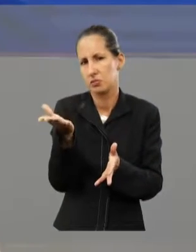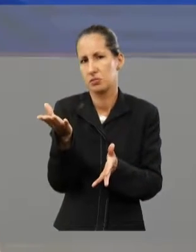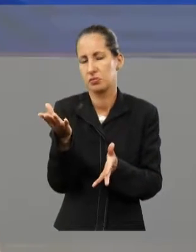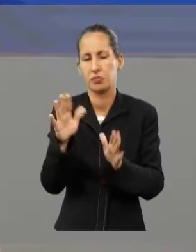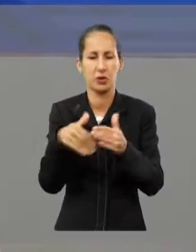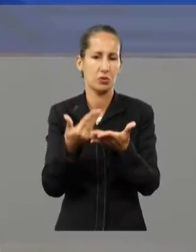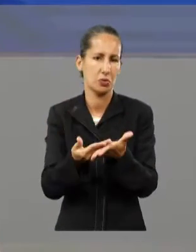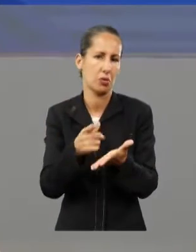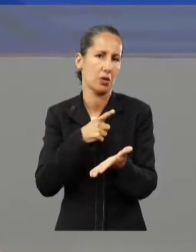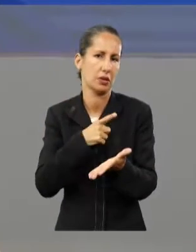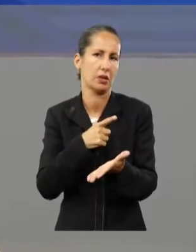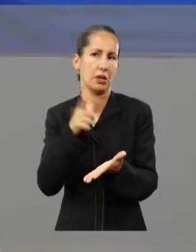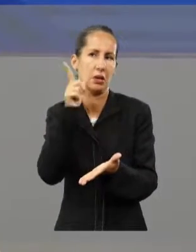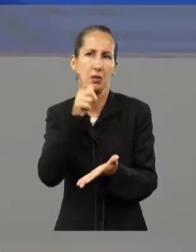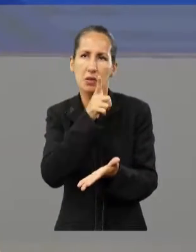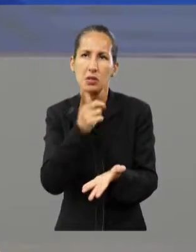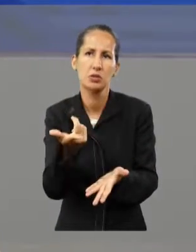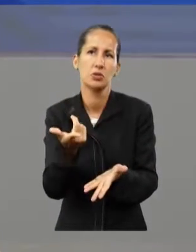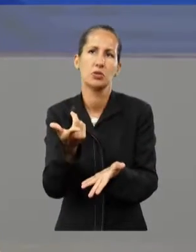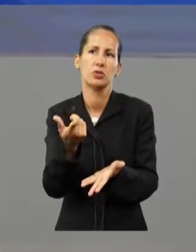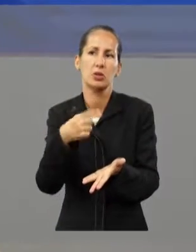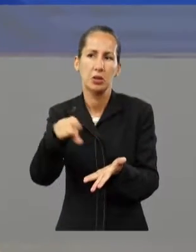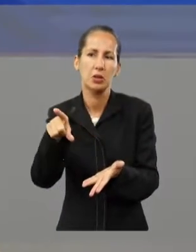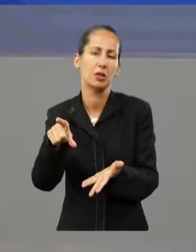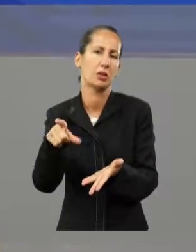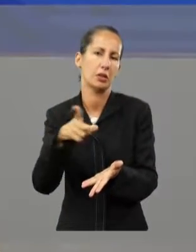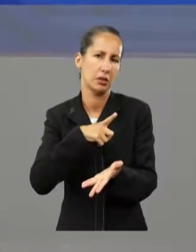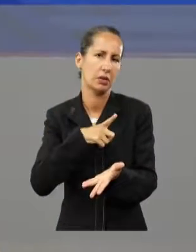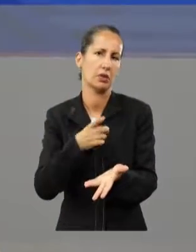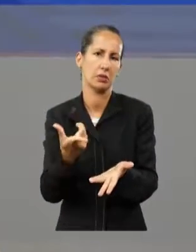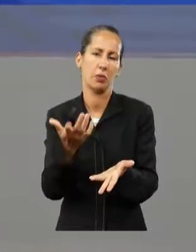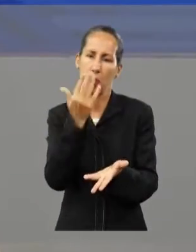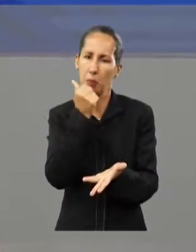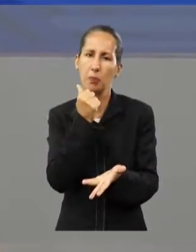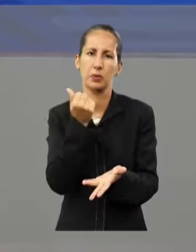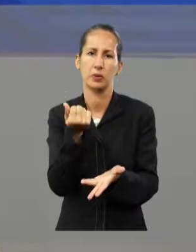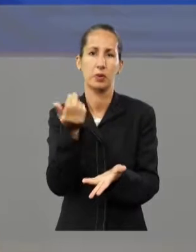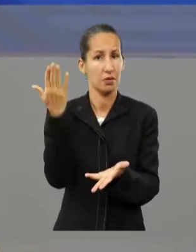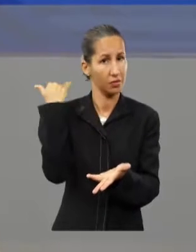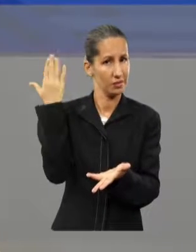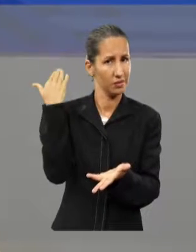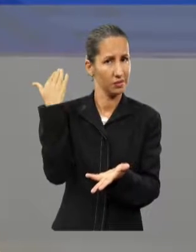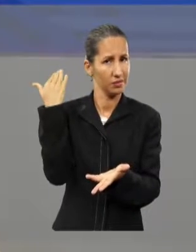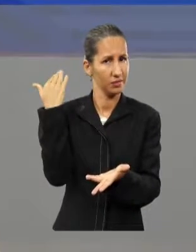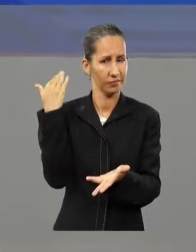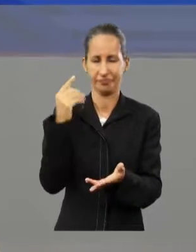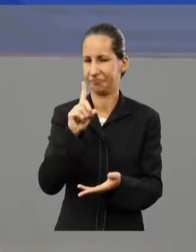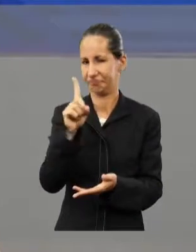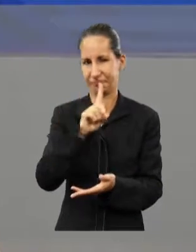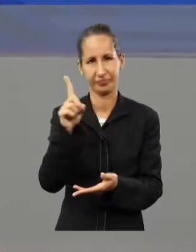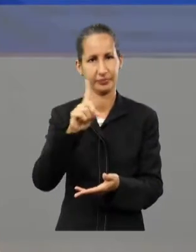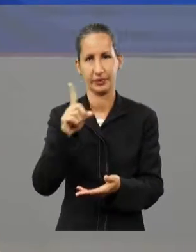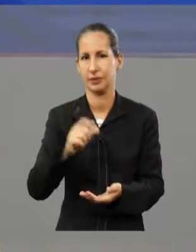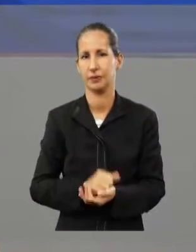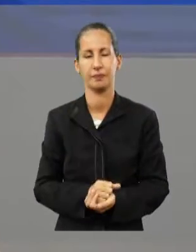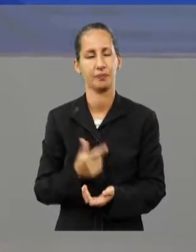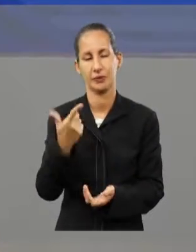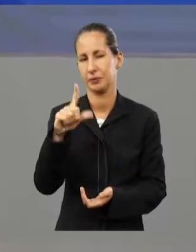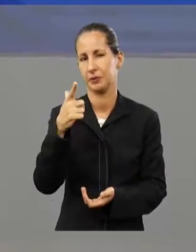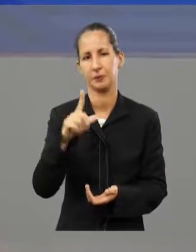colégio hoje tem merenda. Você vai para o colégio, tem merenda. Você come. De primeiro, como é que você comer? Não